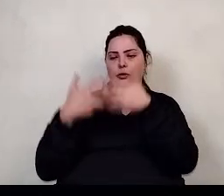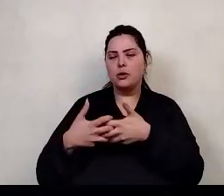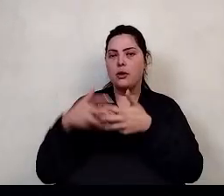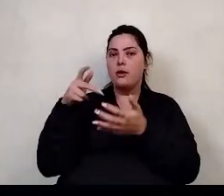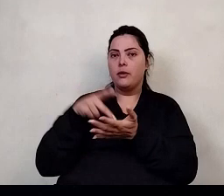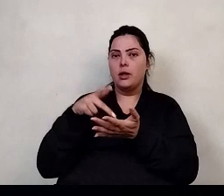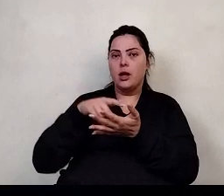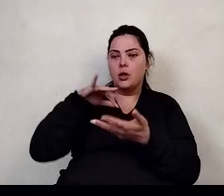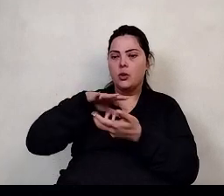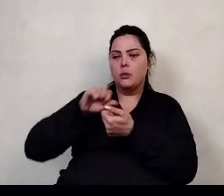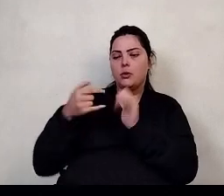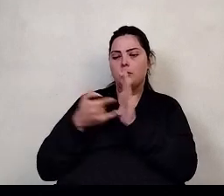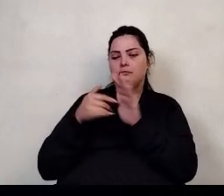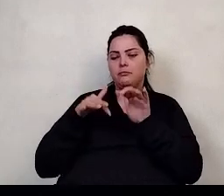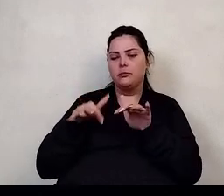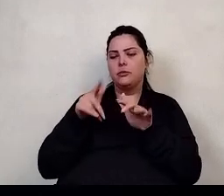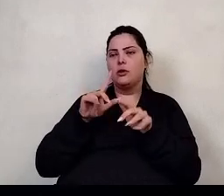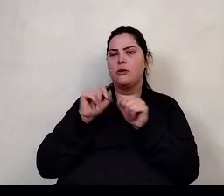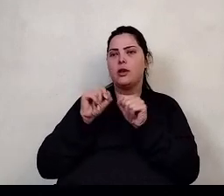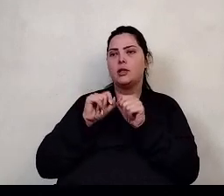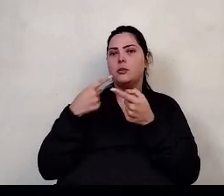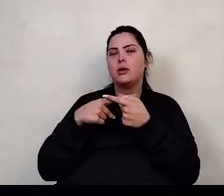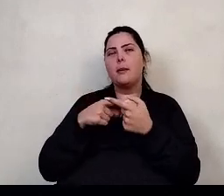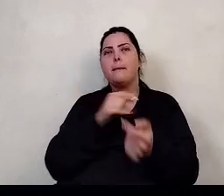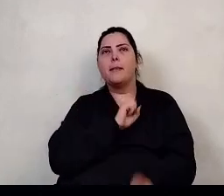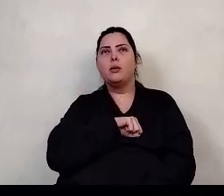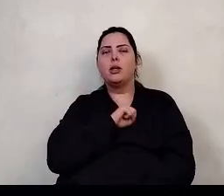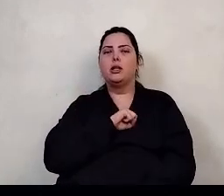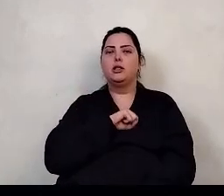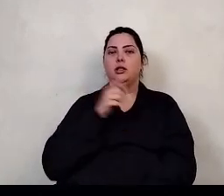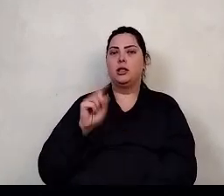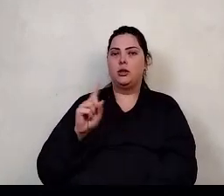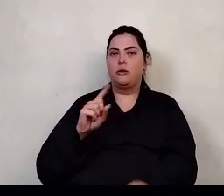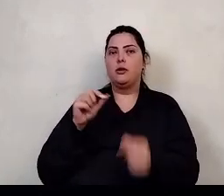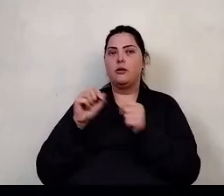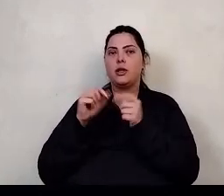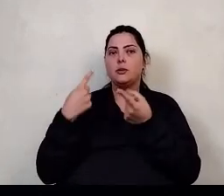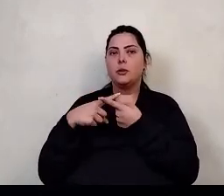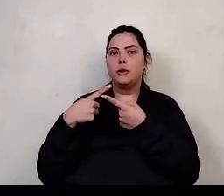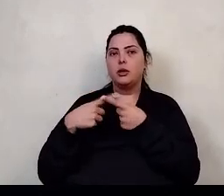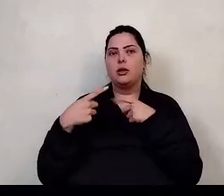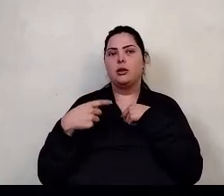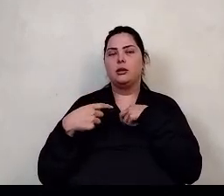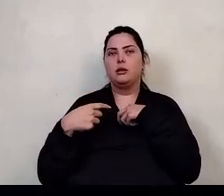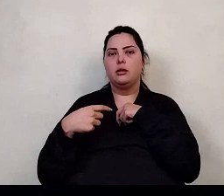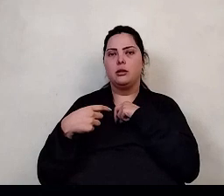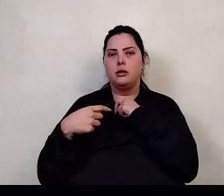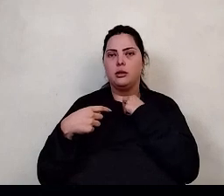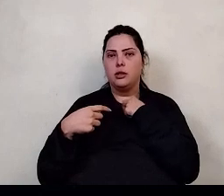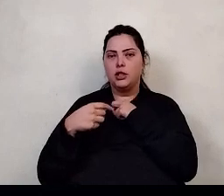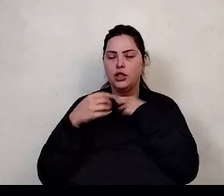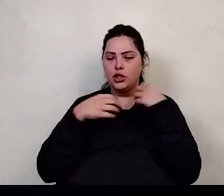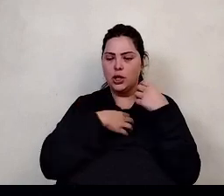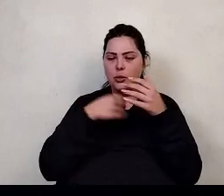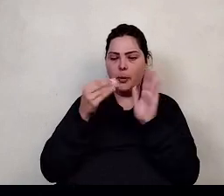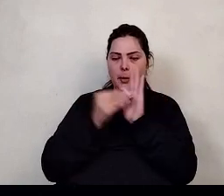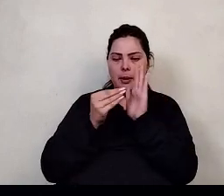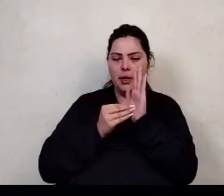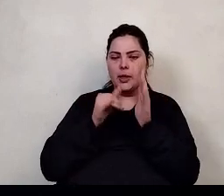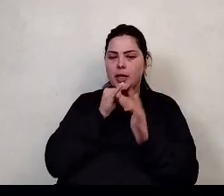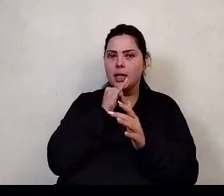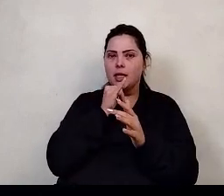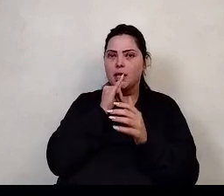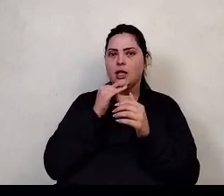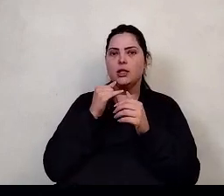gente necessariamente não faz isso por mal, certo? Por que a gente faz assim? Por que a gente tem essa forma de implementar testes? Será que a gente faz porque a gente quer